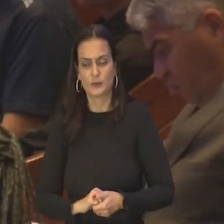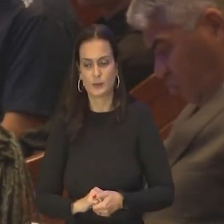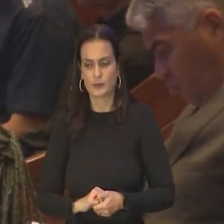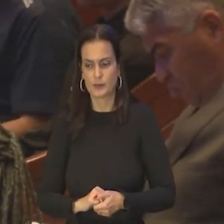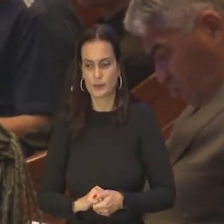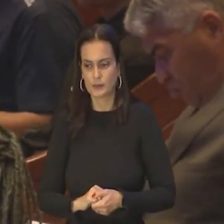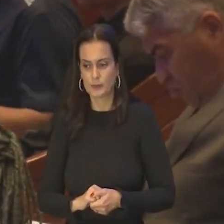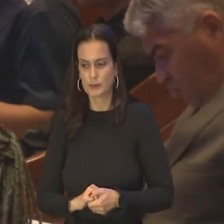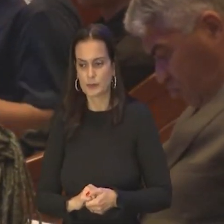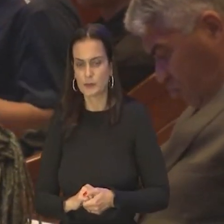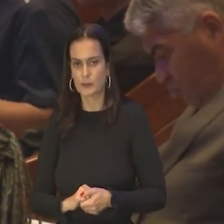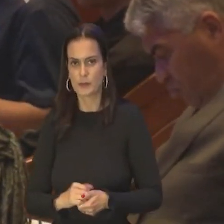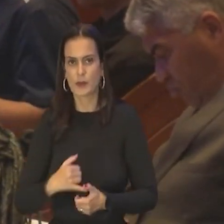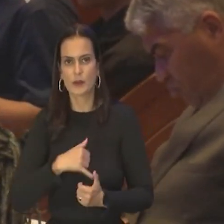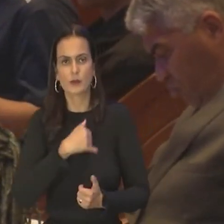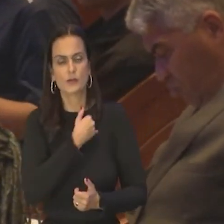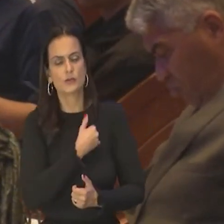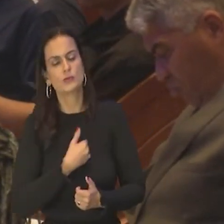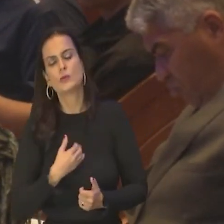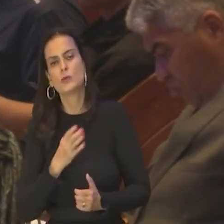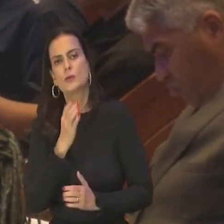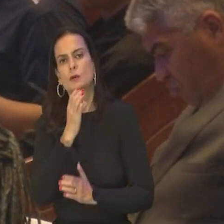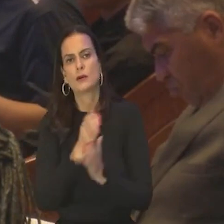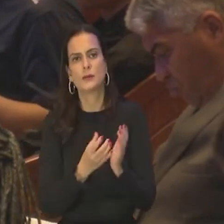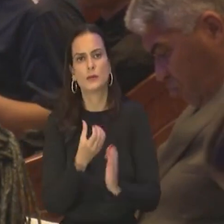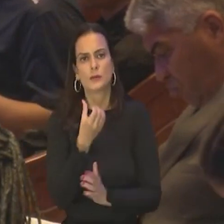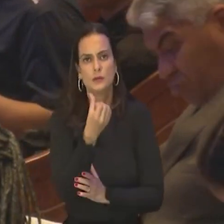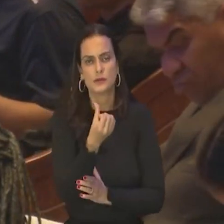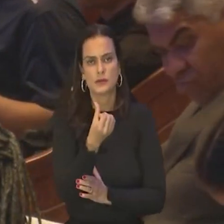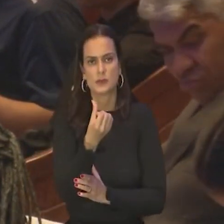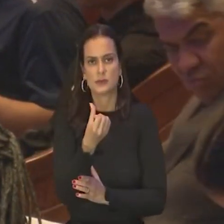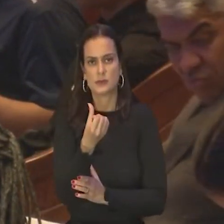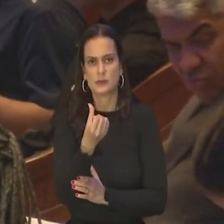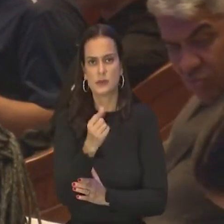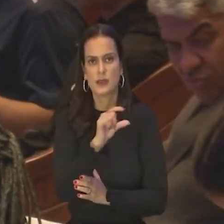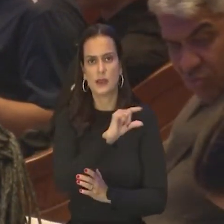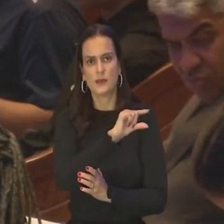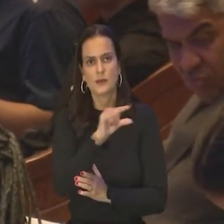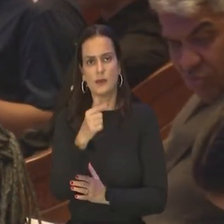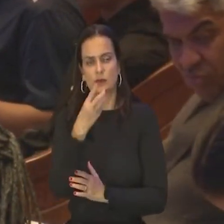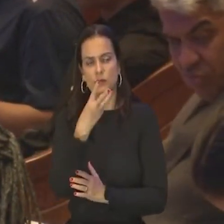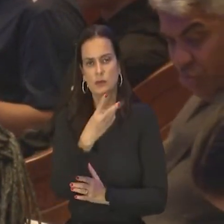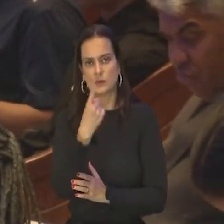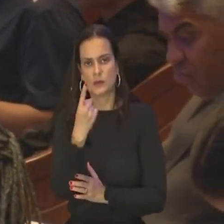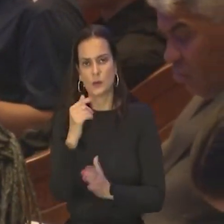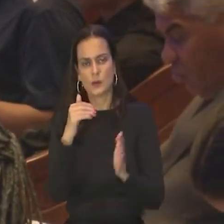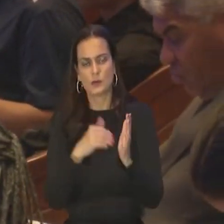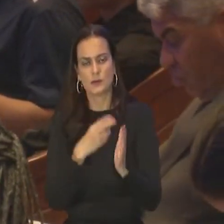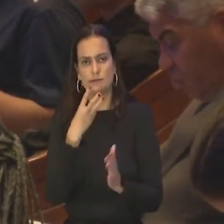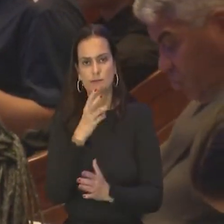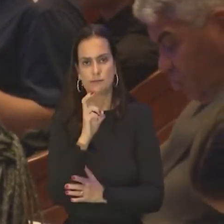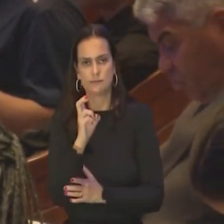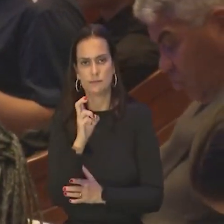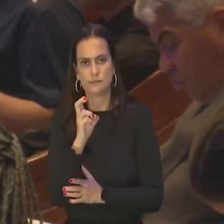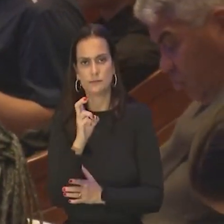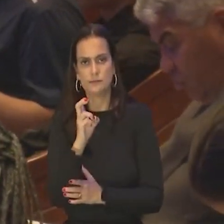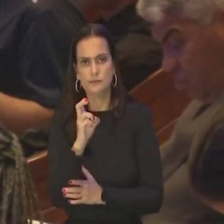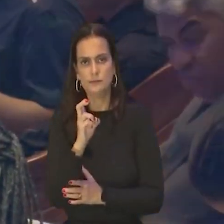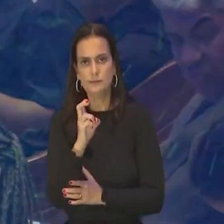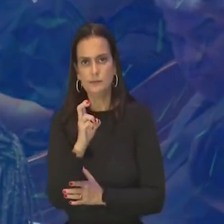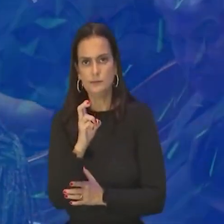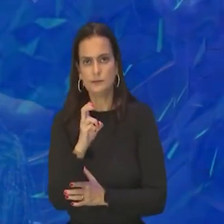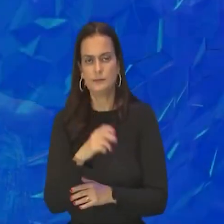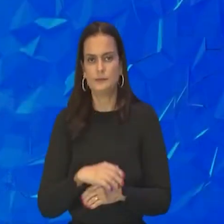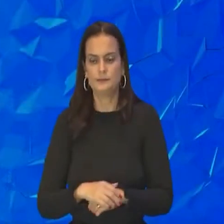Abra sua Bíblia, João, capítulo 6, os versos de 31 a 35. Nossos